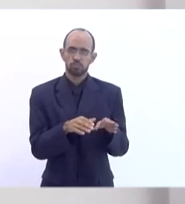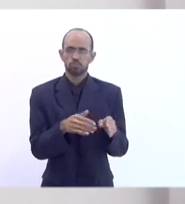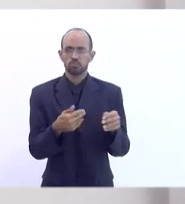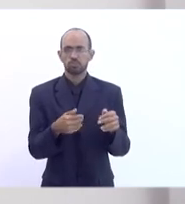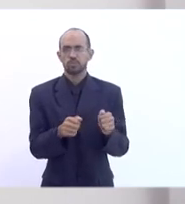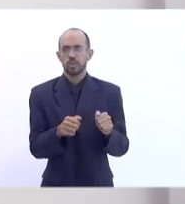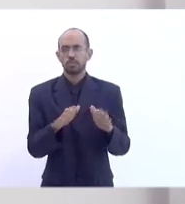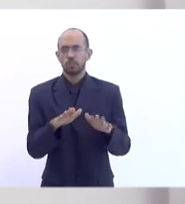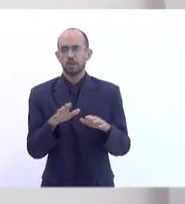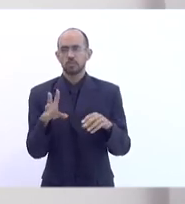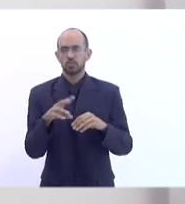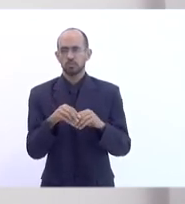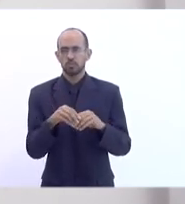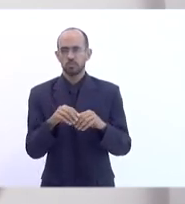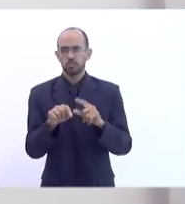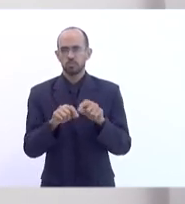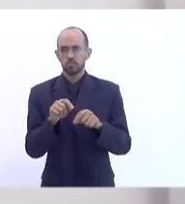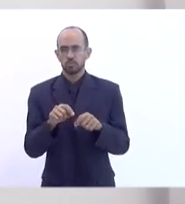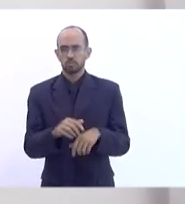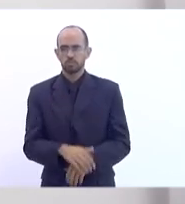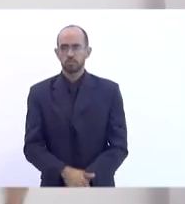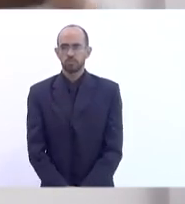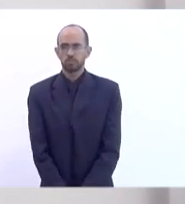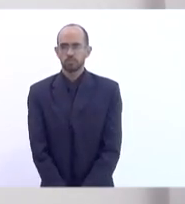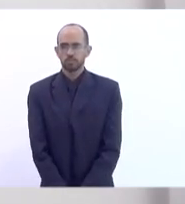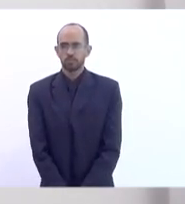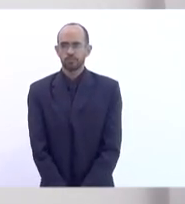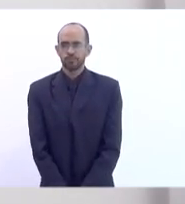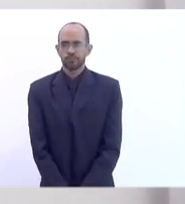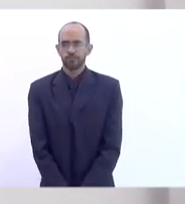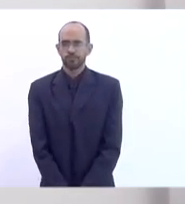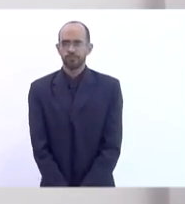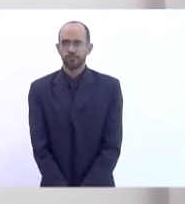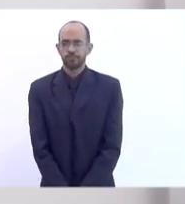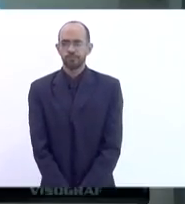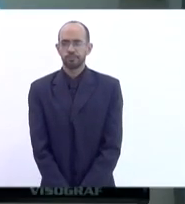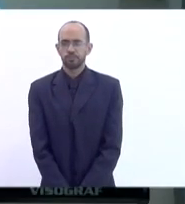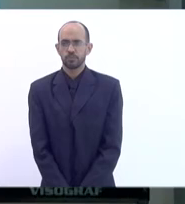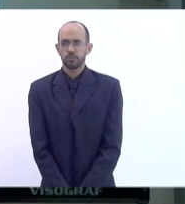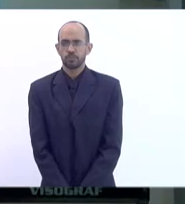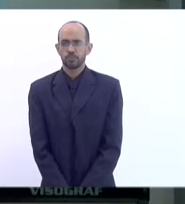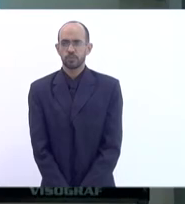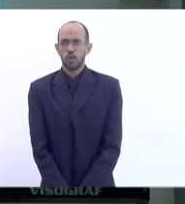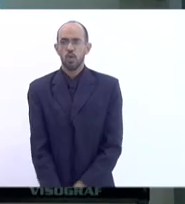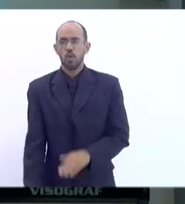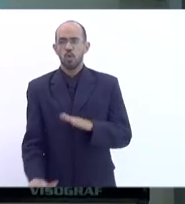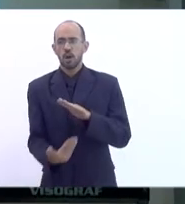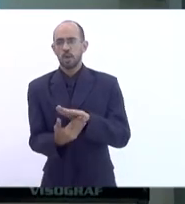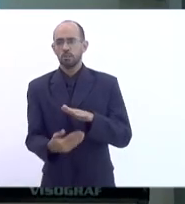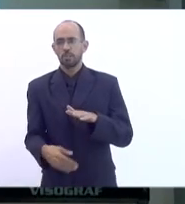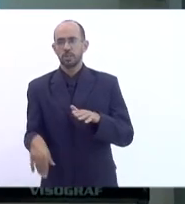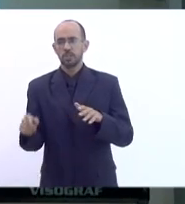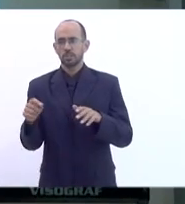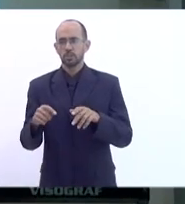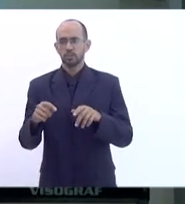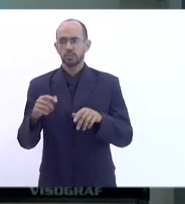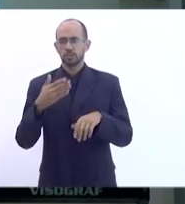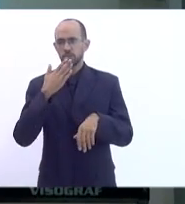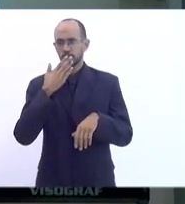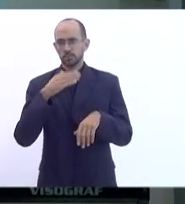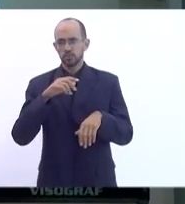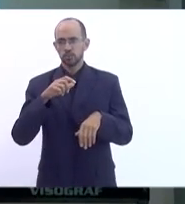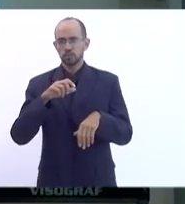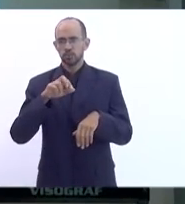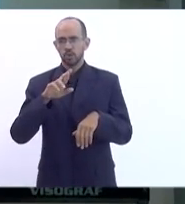então em complementação por favor bom então o prazo de recurso para essa prova está